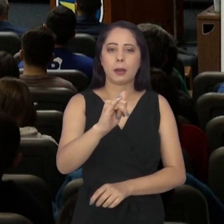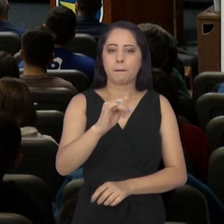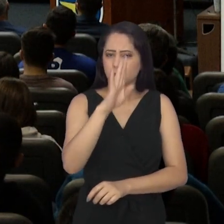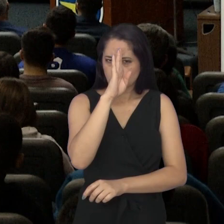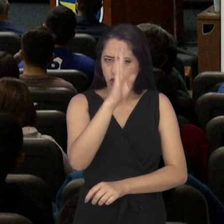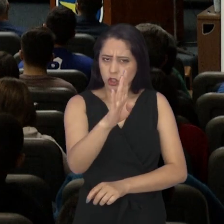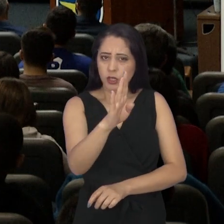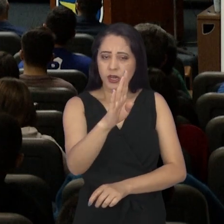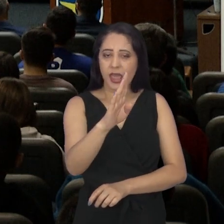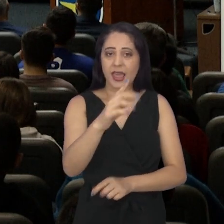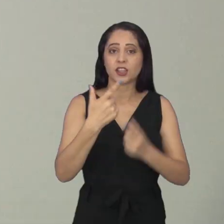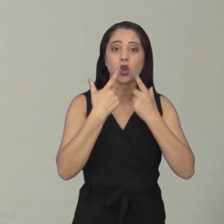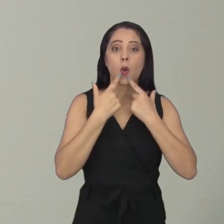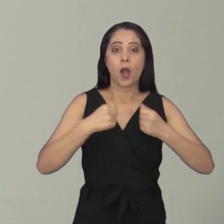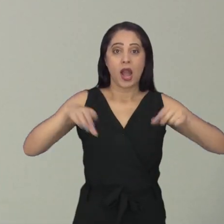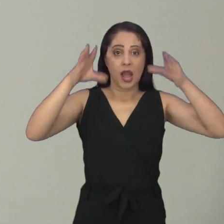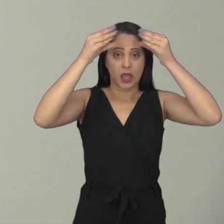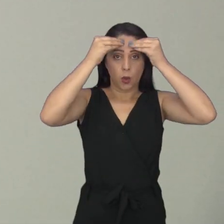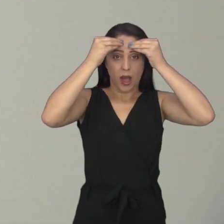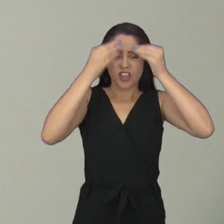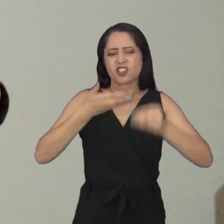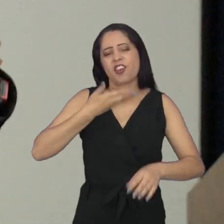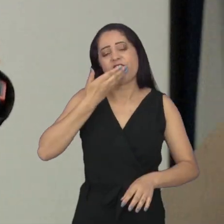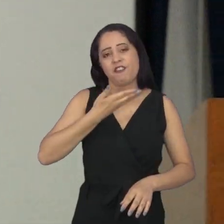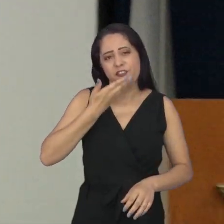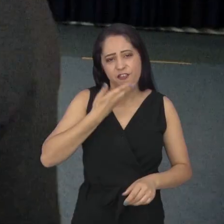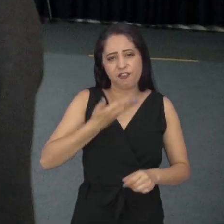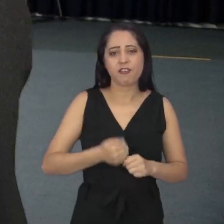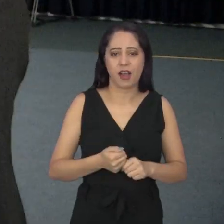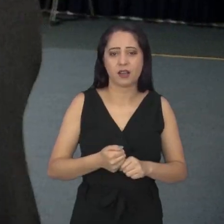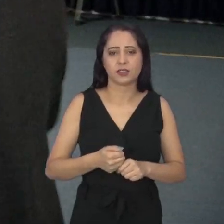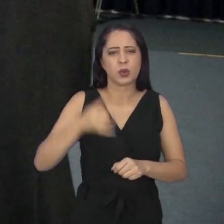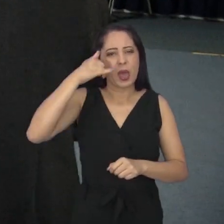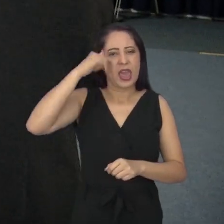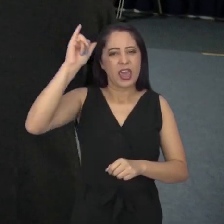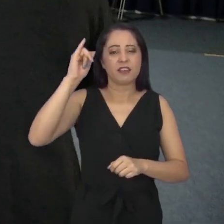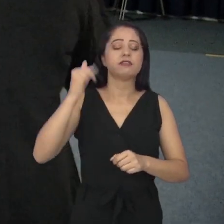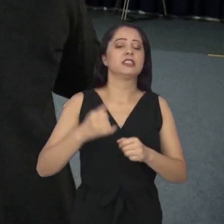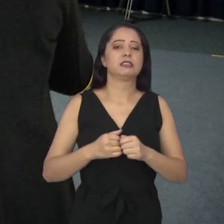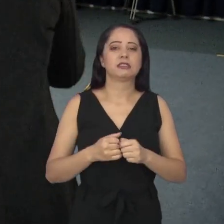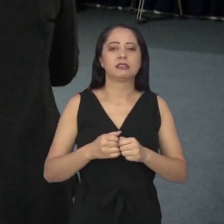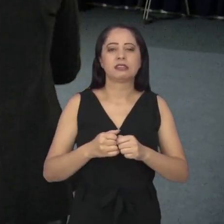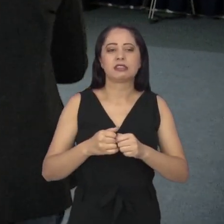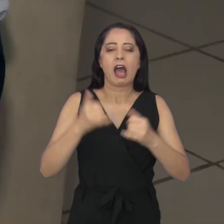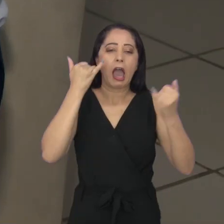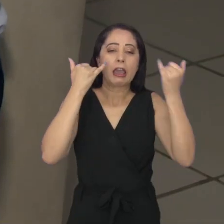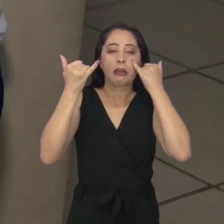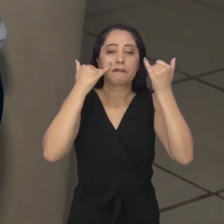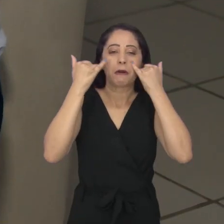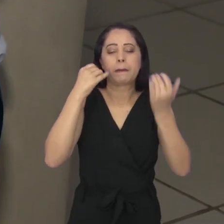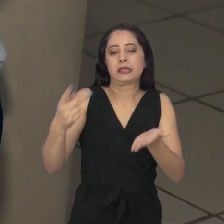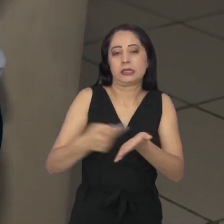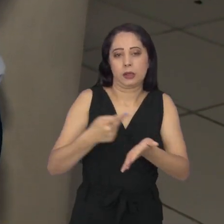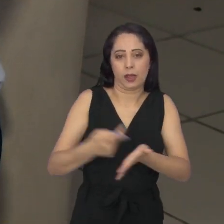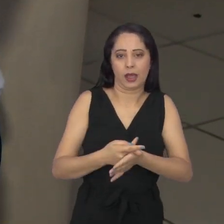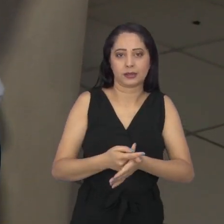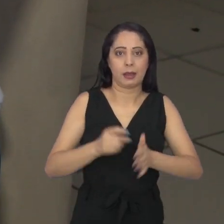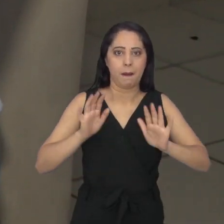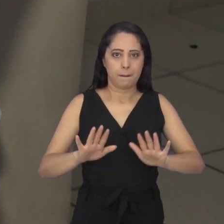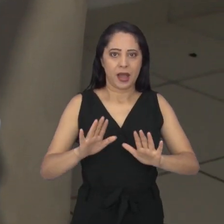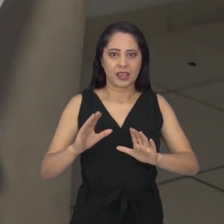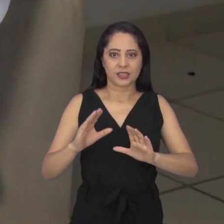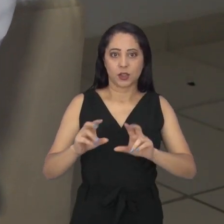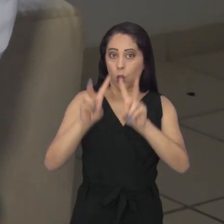direta, com uma linguagem clara e que amenize os ruídos de uma informação ou de uma mensagem. E quando o assunto